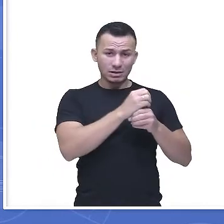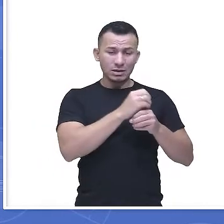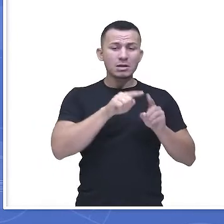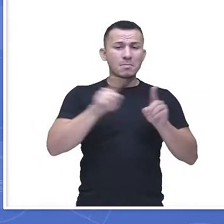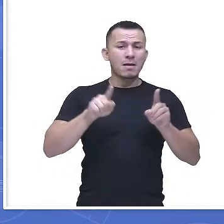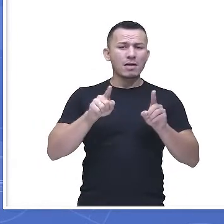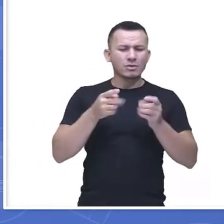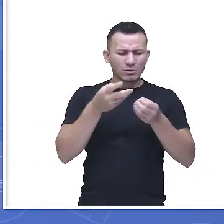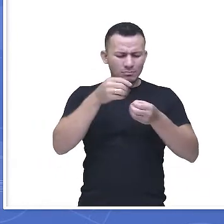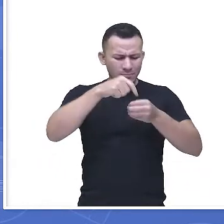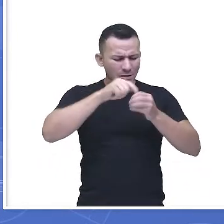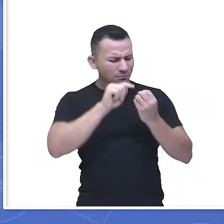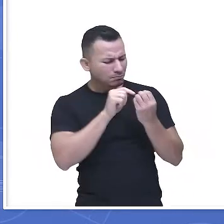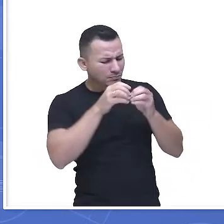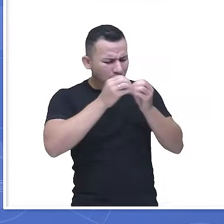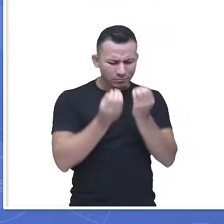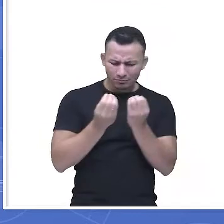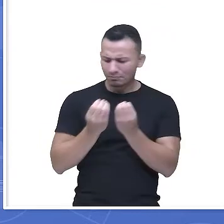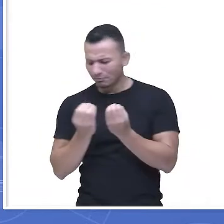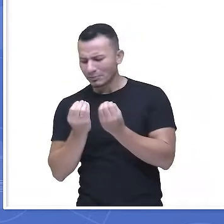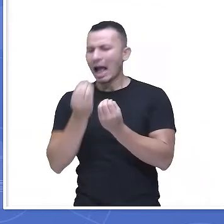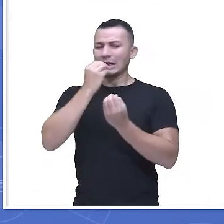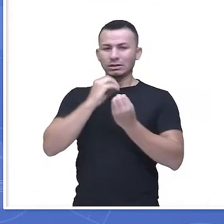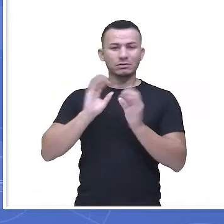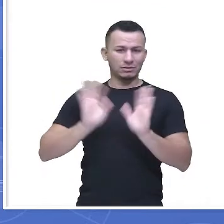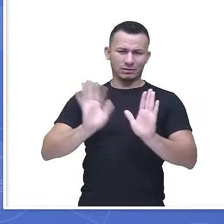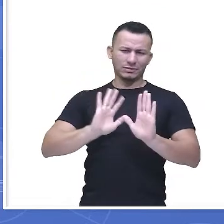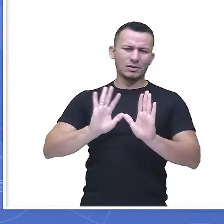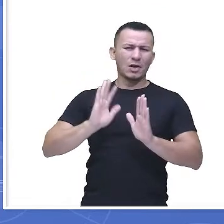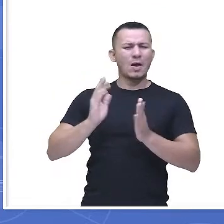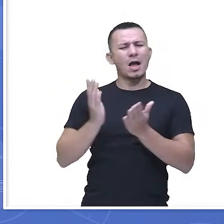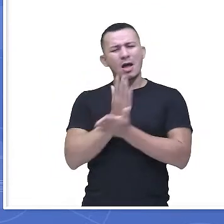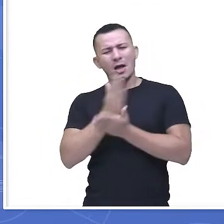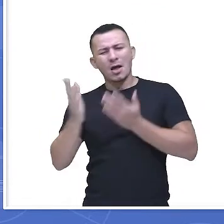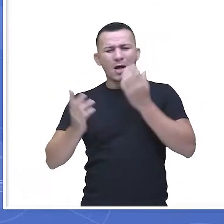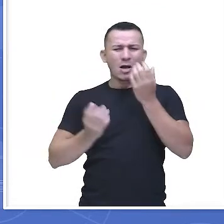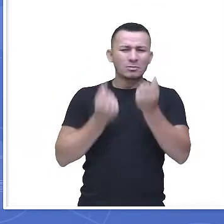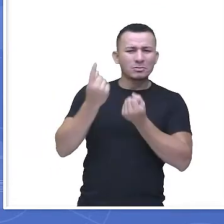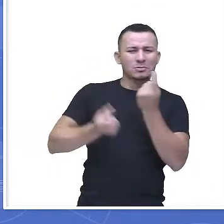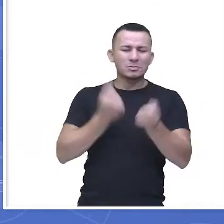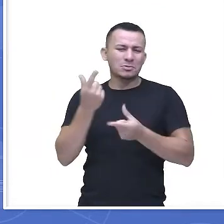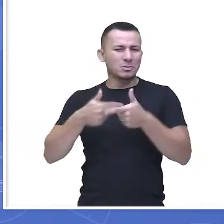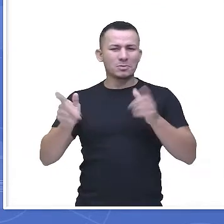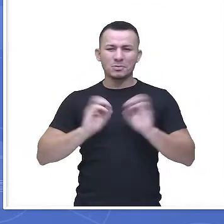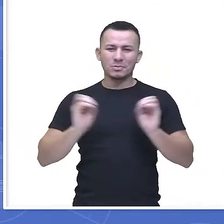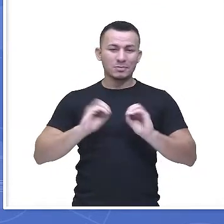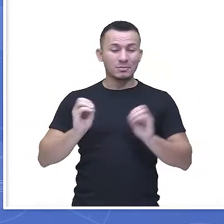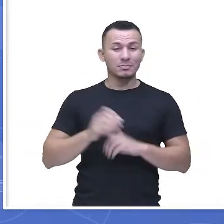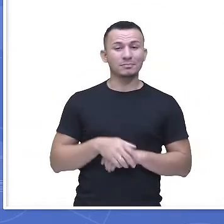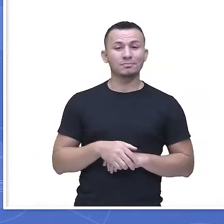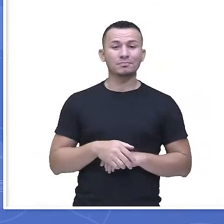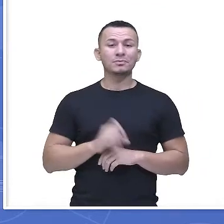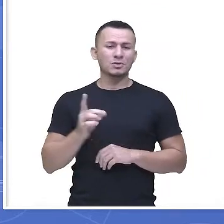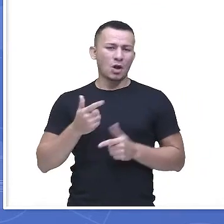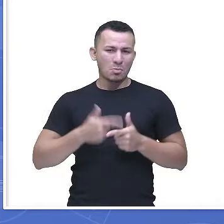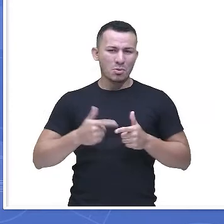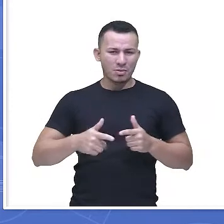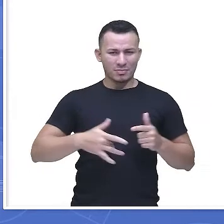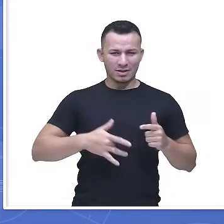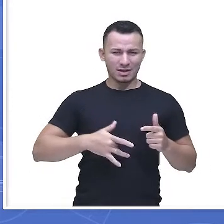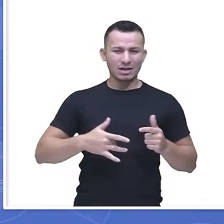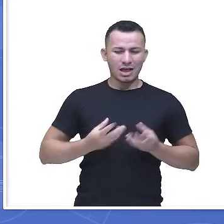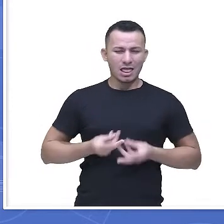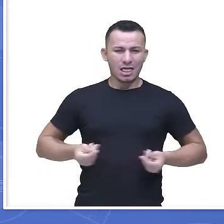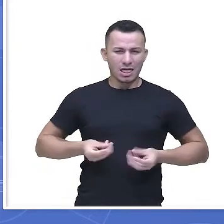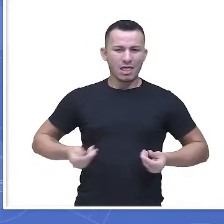ficar procurando goiaba bichada para comer, mas comer de vez em quando não vai dar nenhum problema. Só a acidez do nosso estômago vai acabar